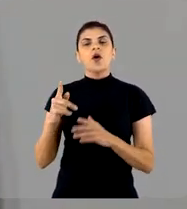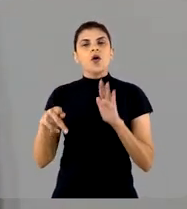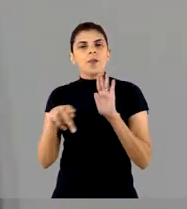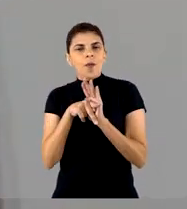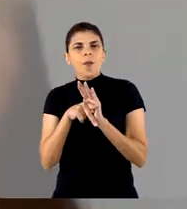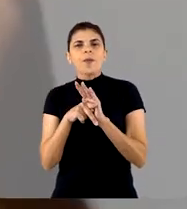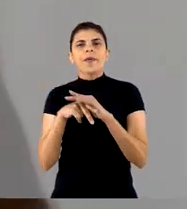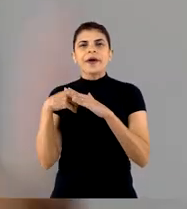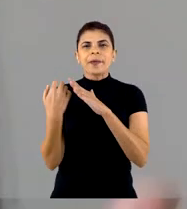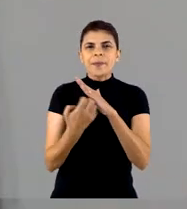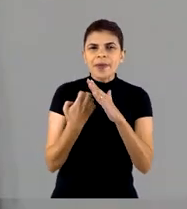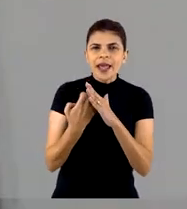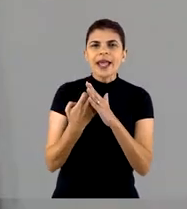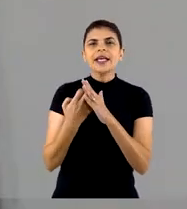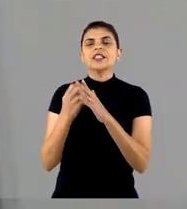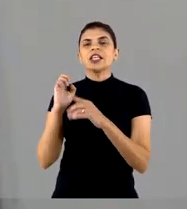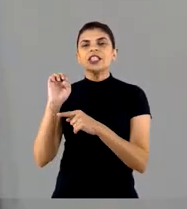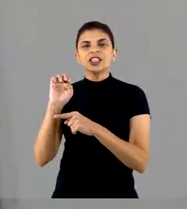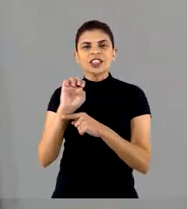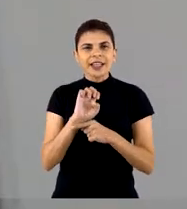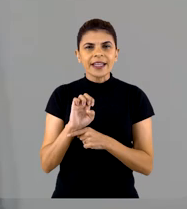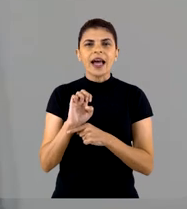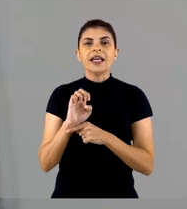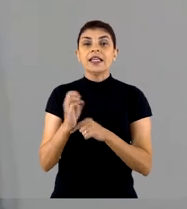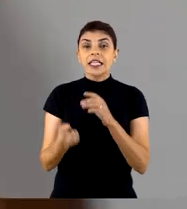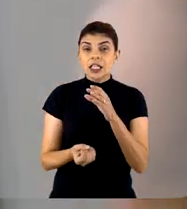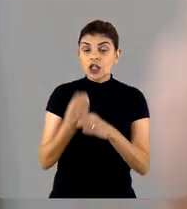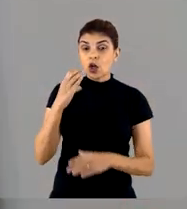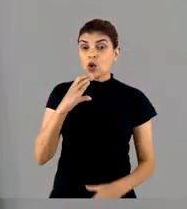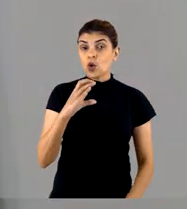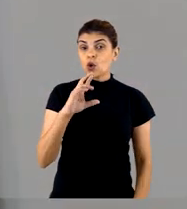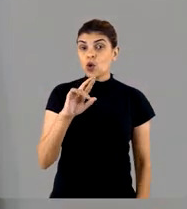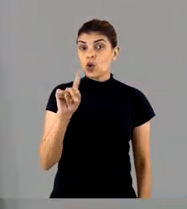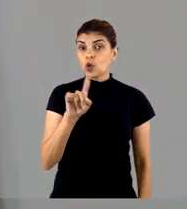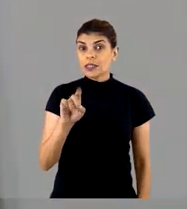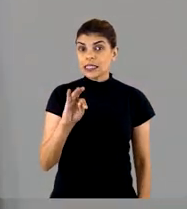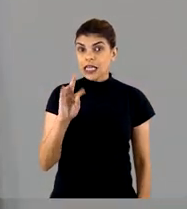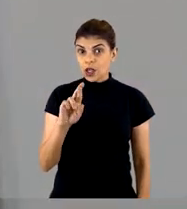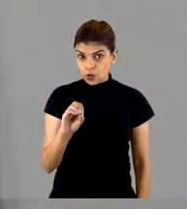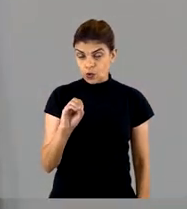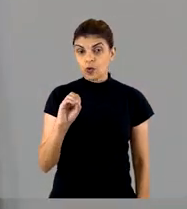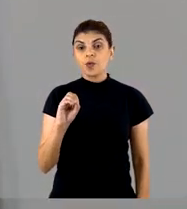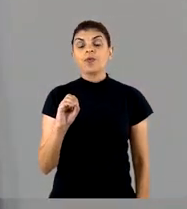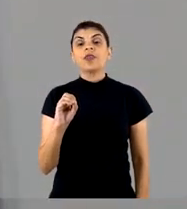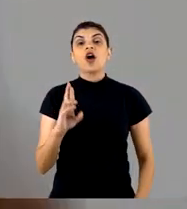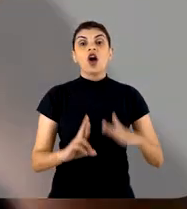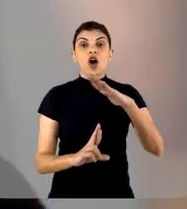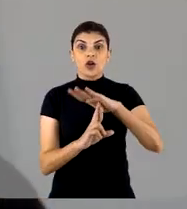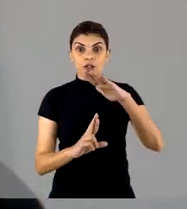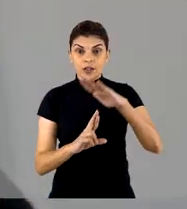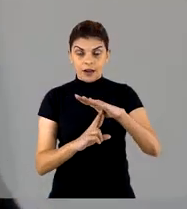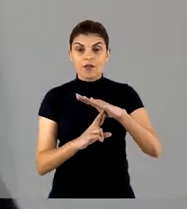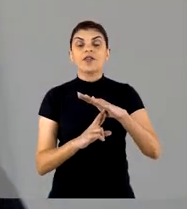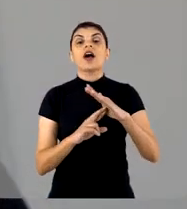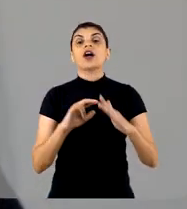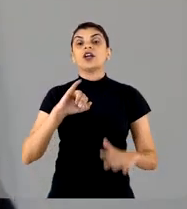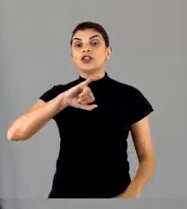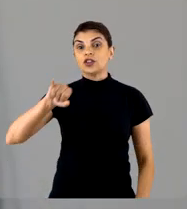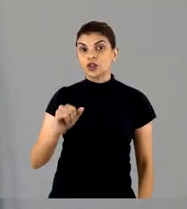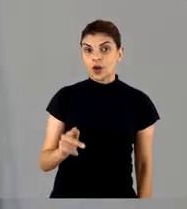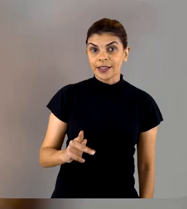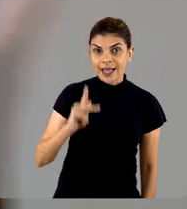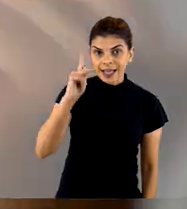estatais. Né? Um exemplo foi a construção do Cruzeiro Rodoviário do Juscelino Kubitschek, ou a própria construção de